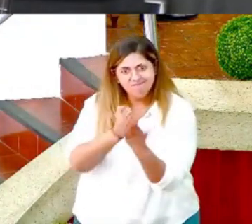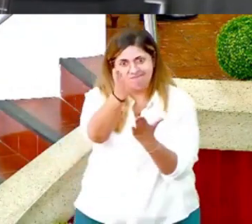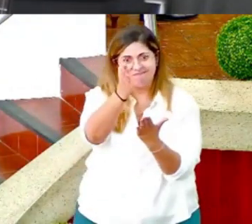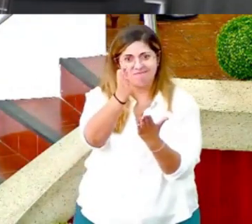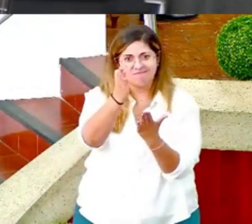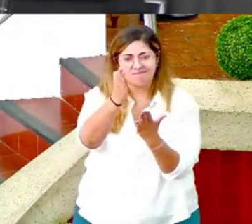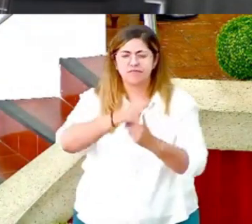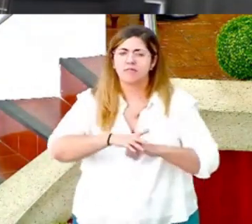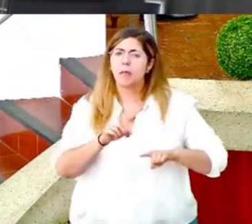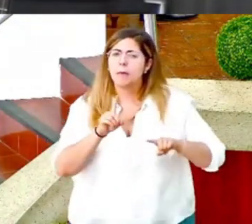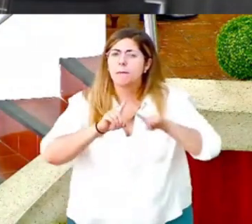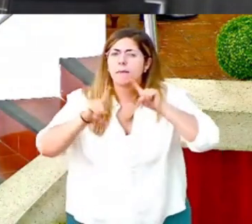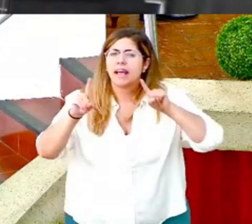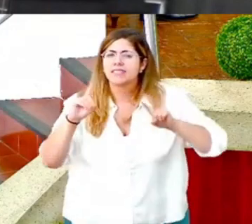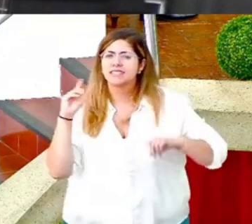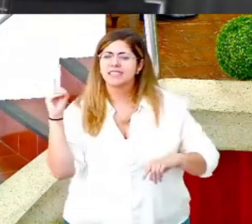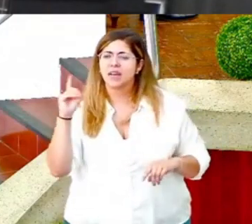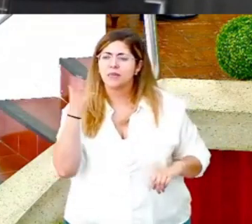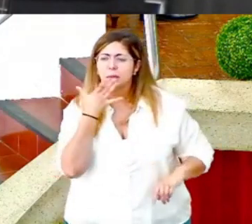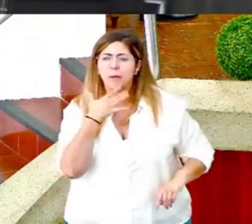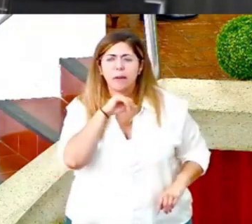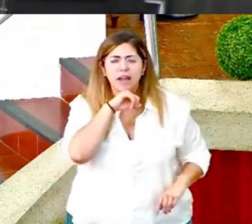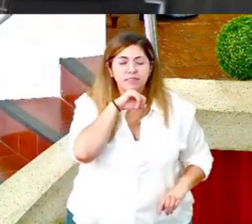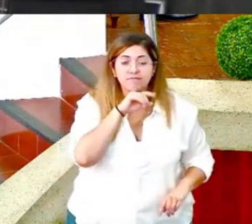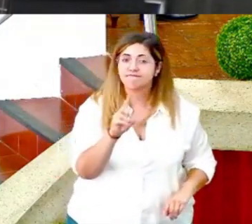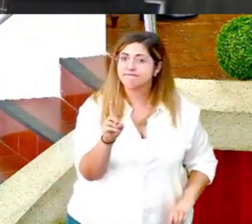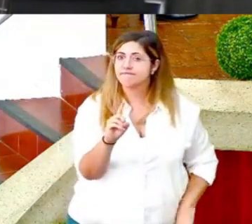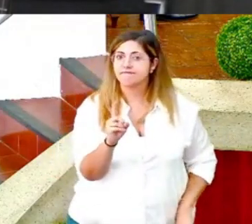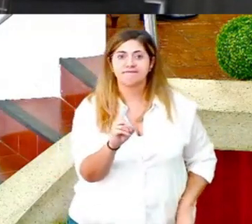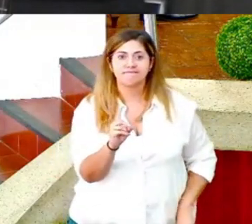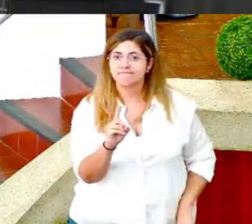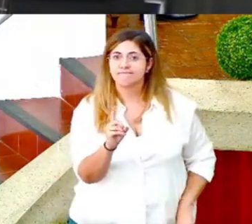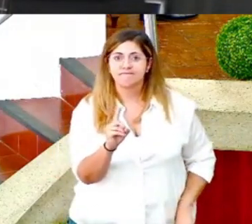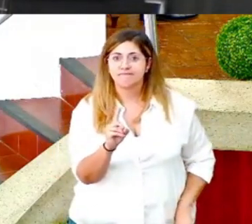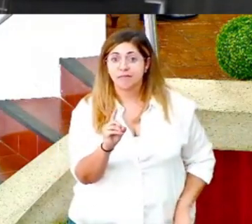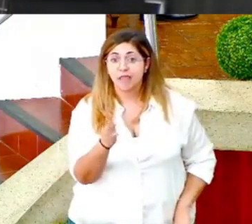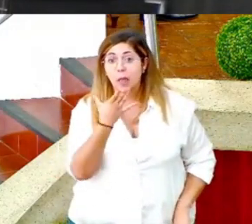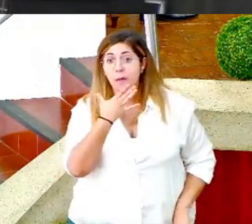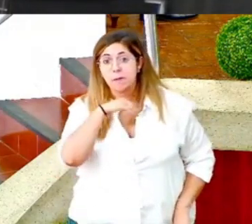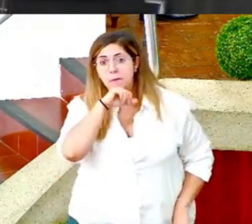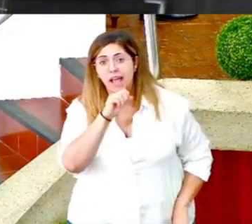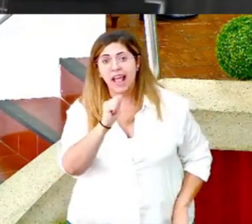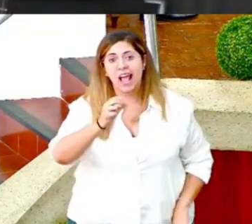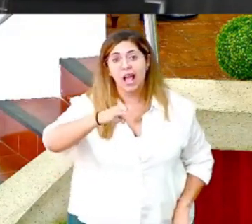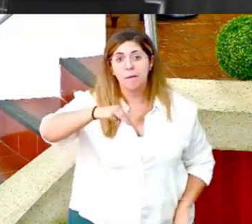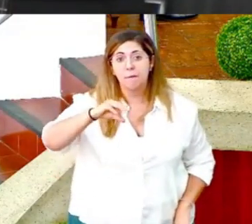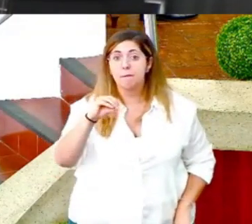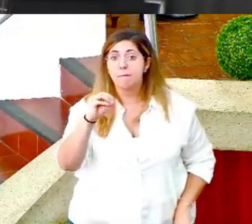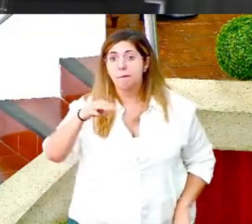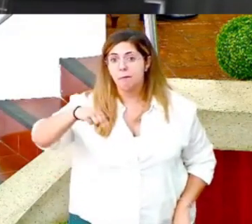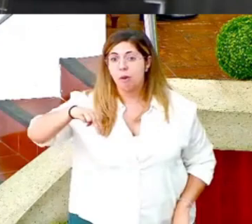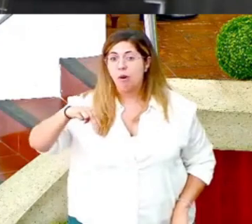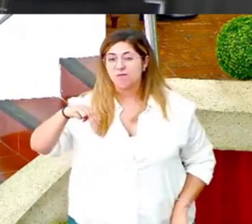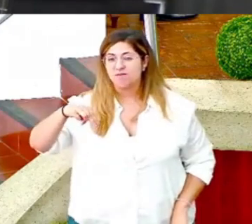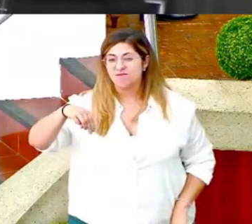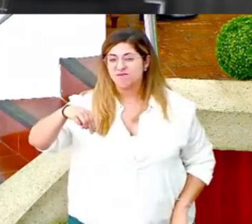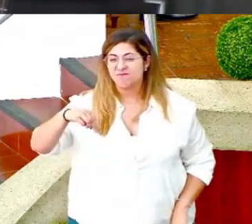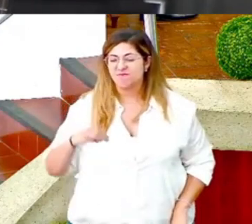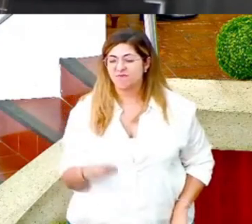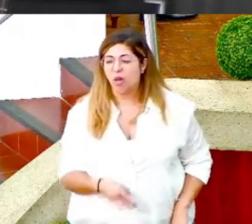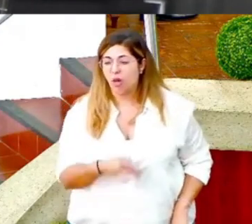era Davi o pai de Josias? Não era. O pai de Josias era Amon. Um homem para ser